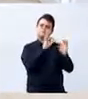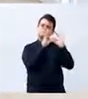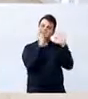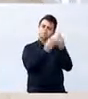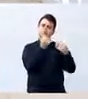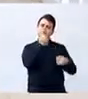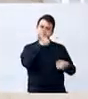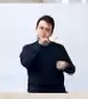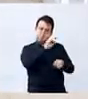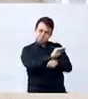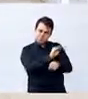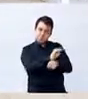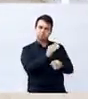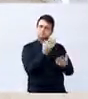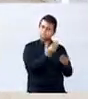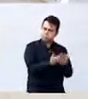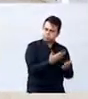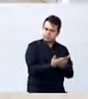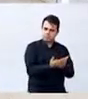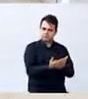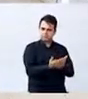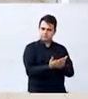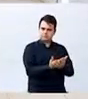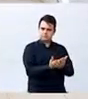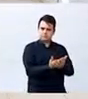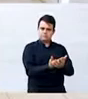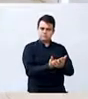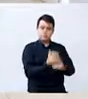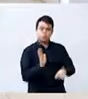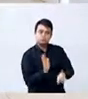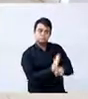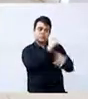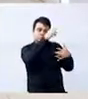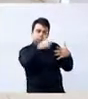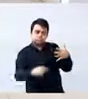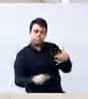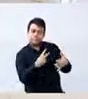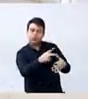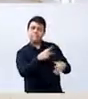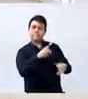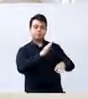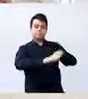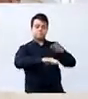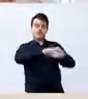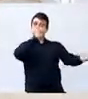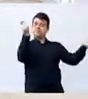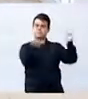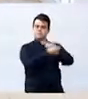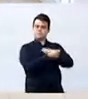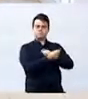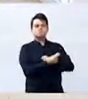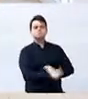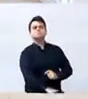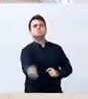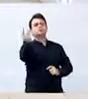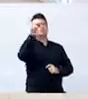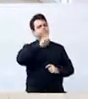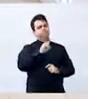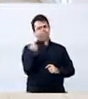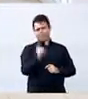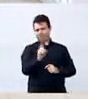um excelente estudante, mas ela precisa dar condições para ele exercer a sua cidadania. Não é para sempre a